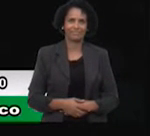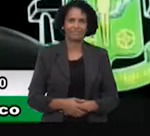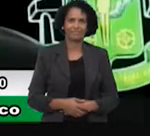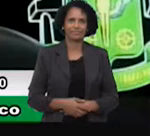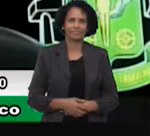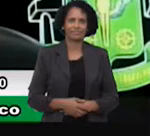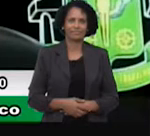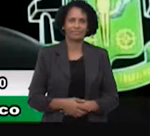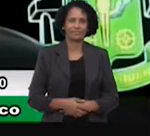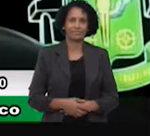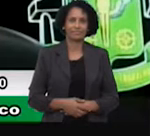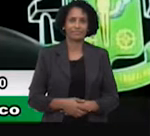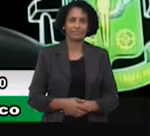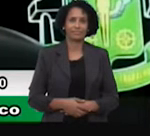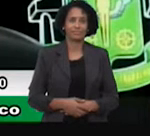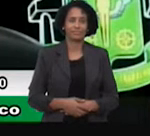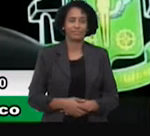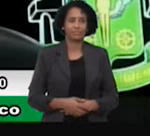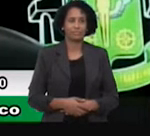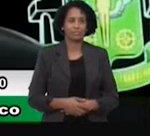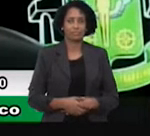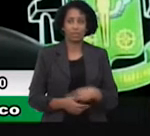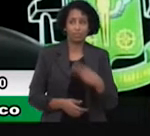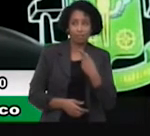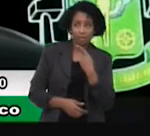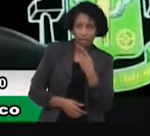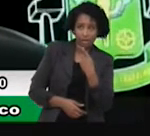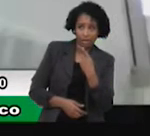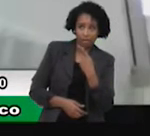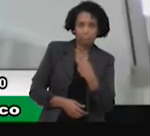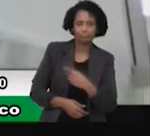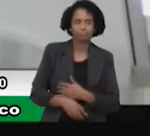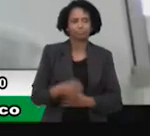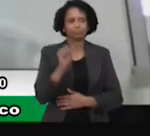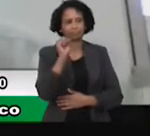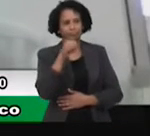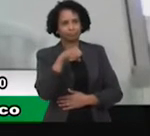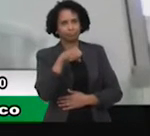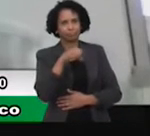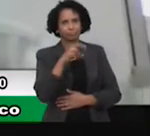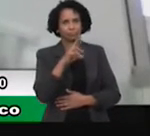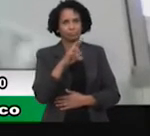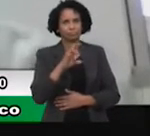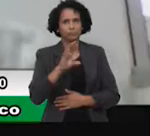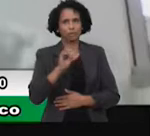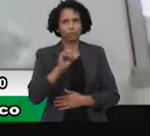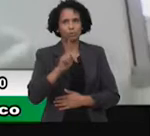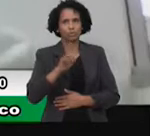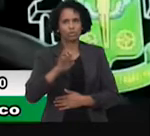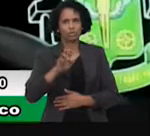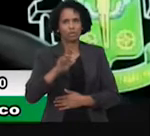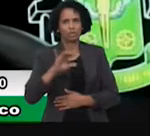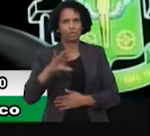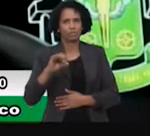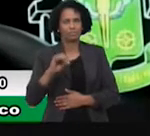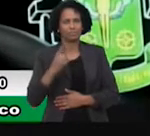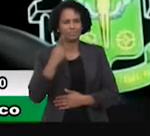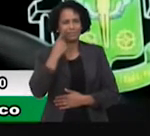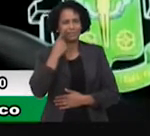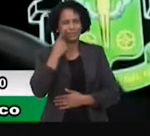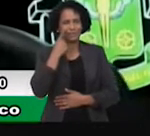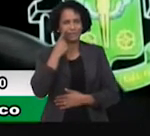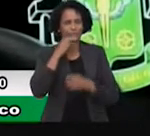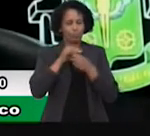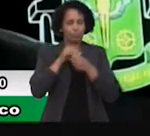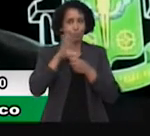Pessoal, vai falar, vereador Rogério Santos? Sim, presidente. Eu vi Vossa Excelência ligando o